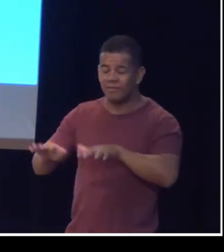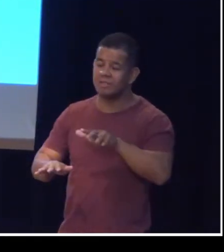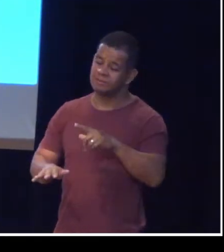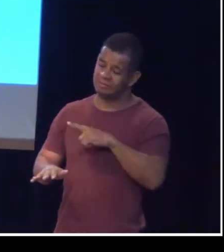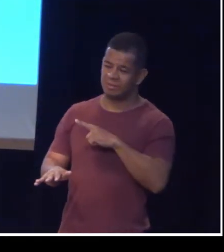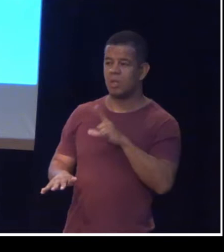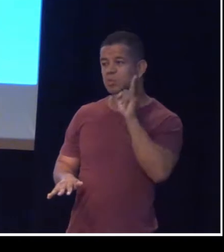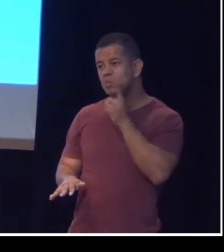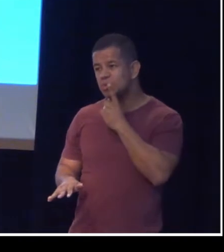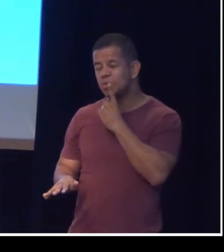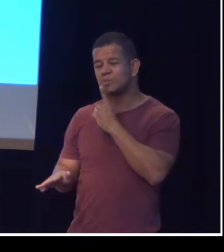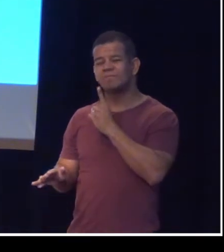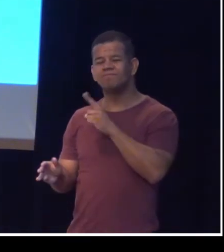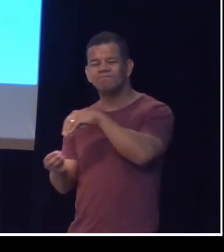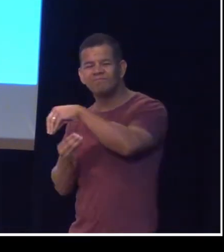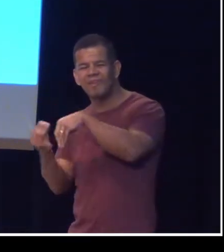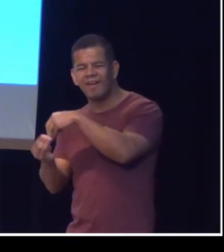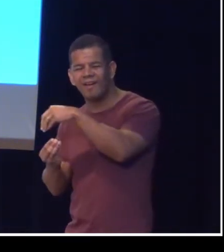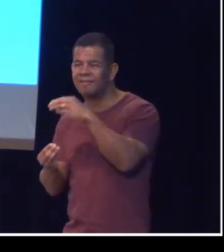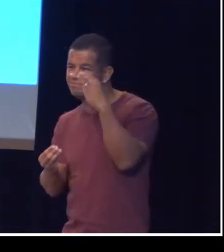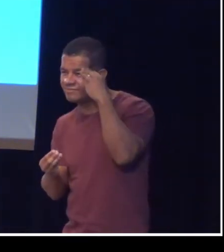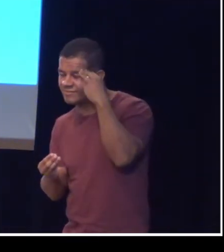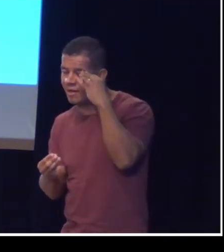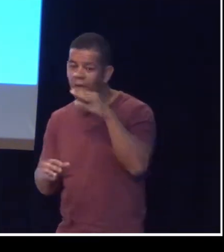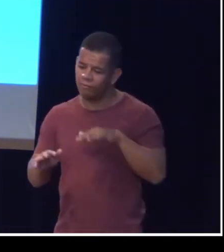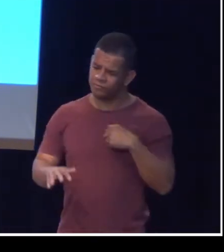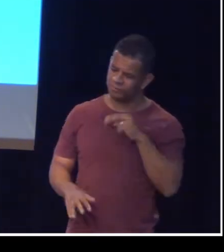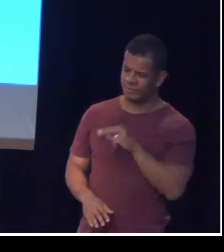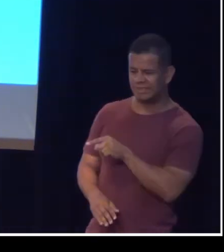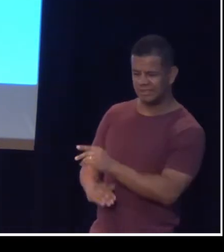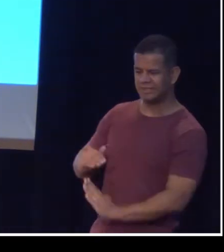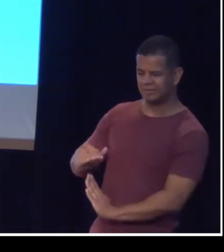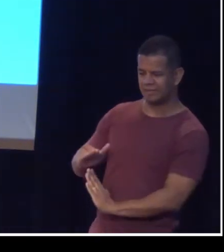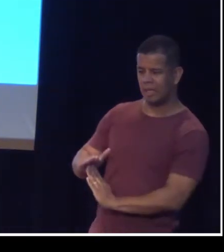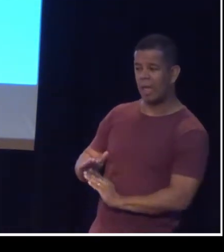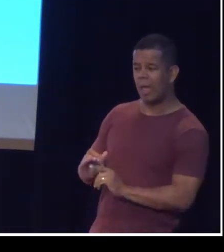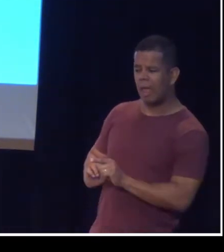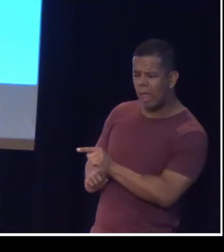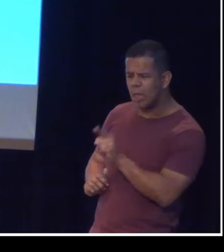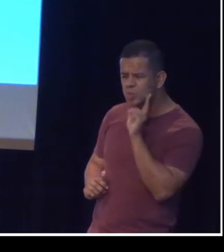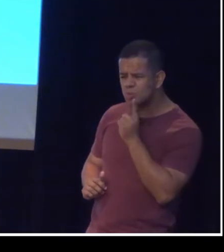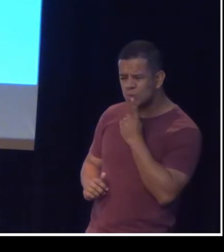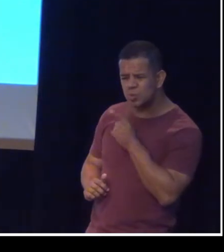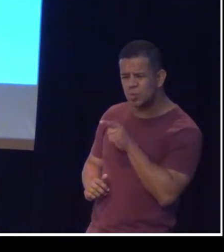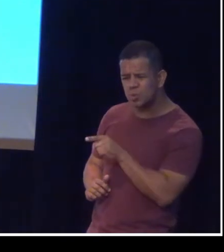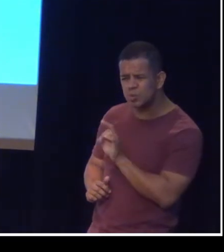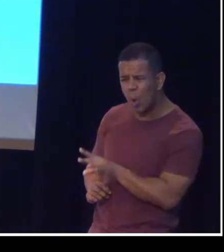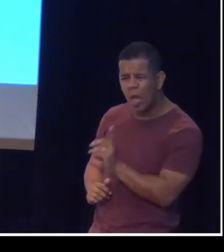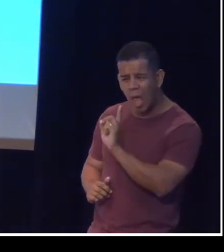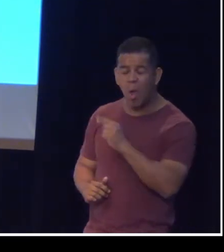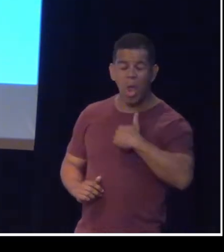a limitação que ele tem. Ele possivelmente não é somente surdo. Né? A gente já começa a classificar sem nenhum